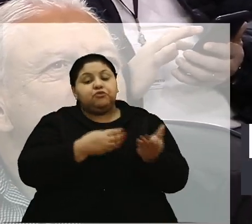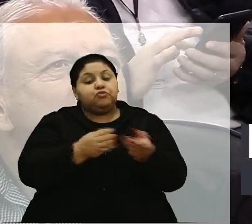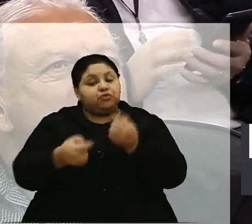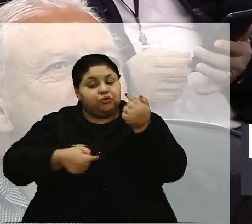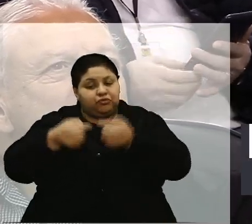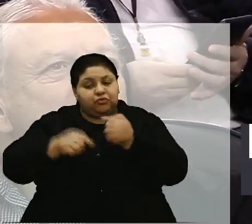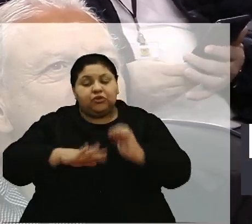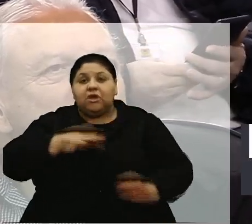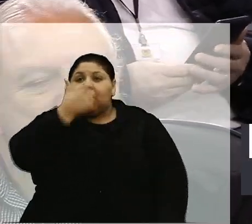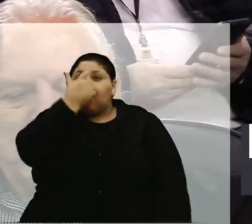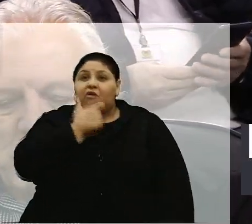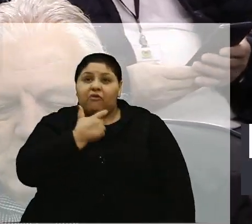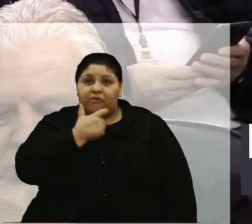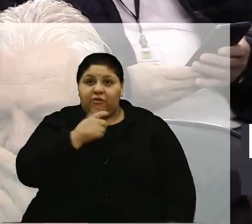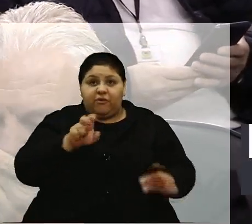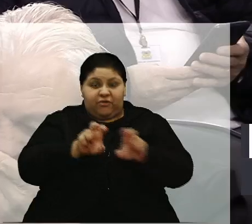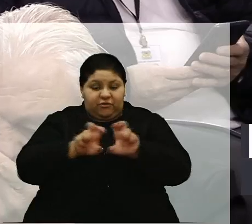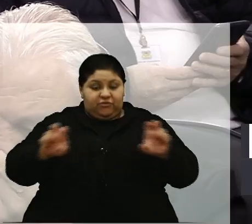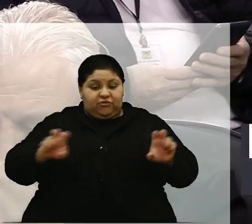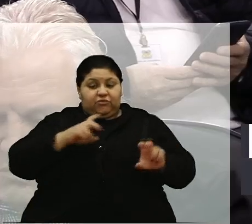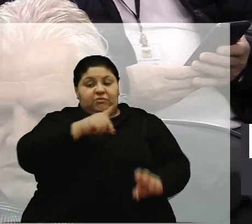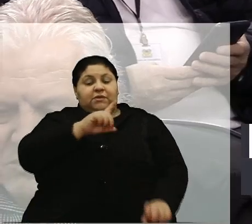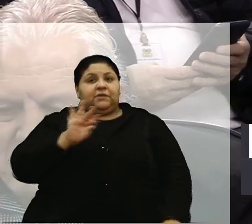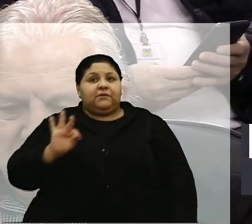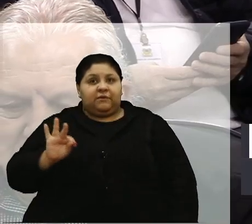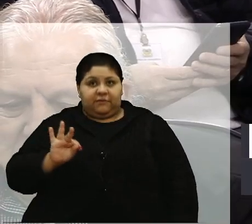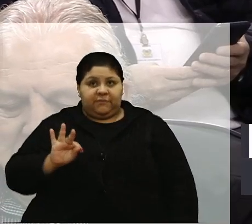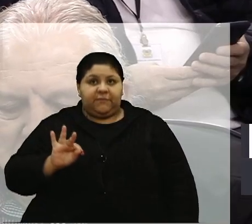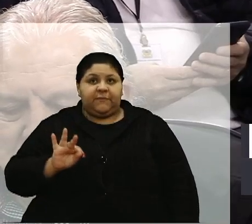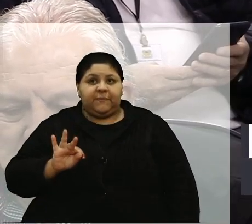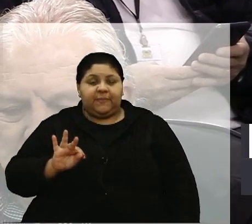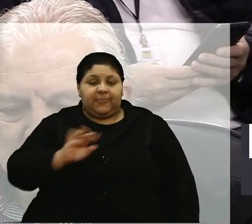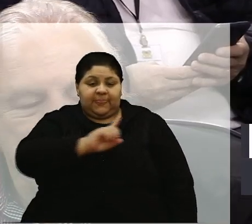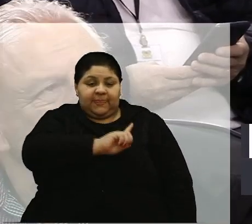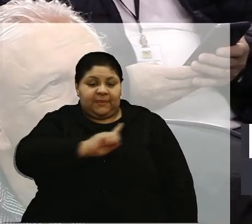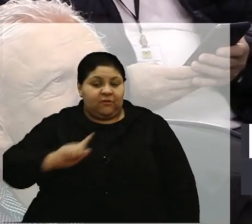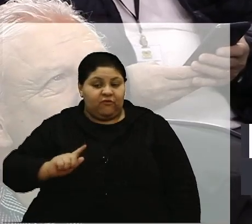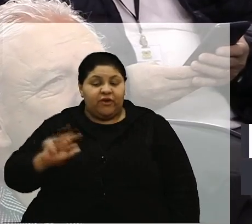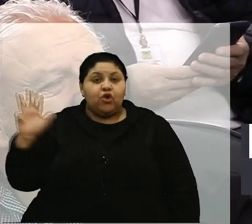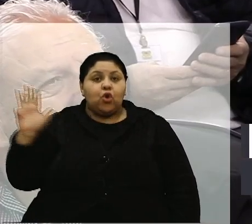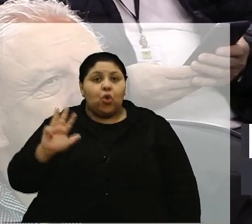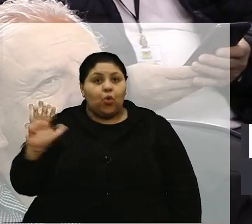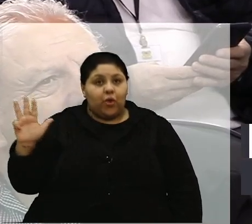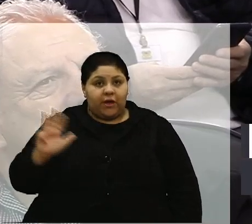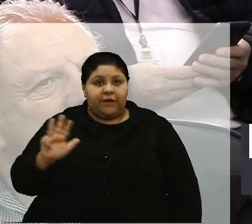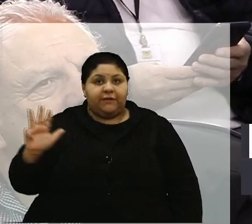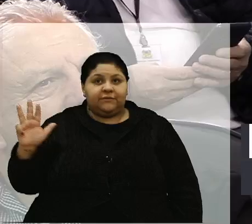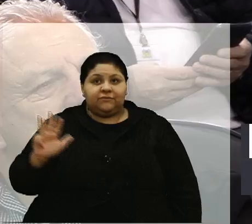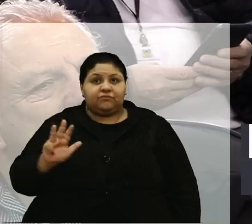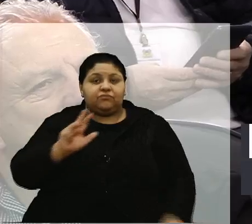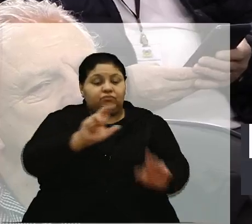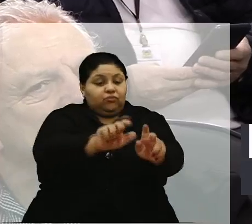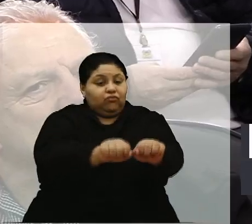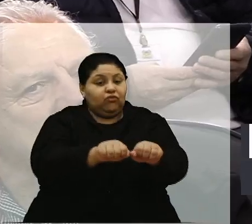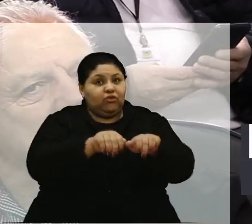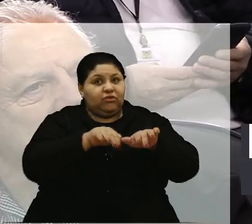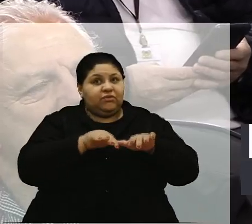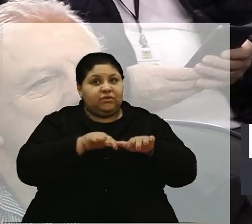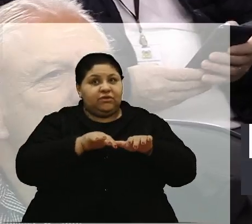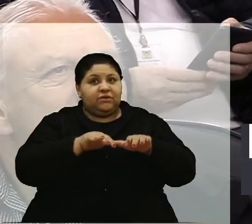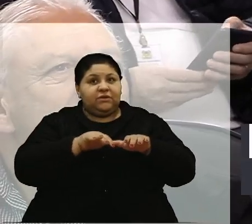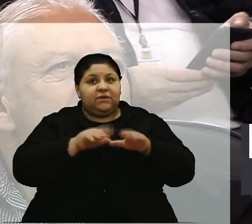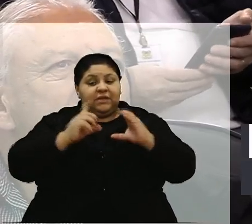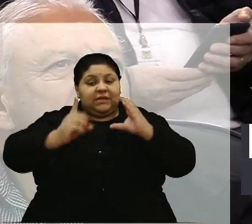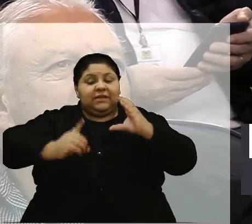E eu acho, colegas da bancada do PT, que o governo Lula, inclusive o plenário da Câmara dos